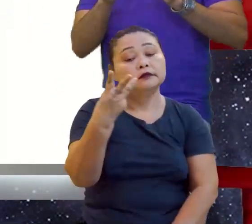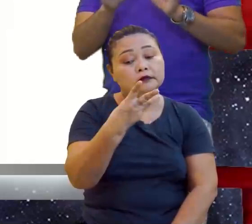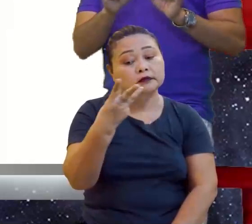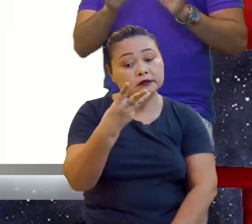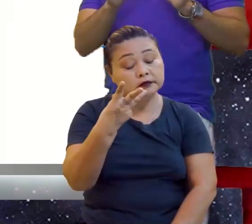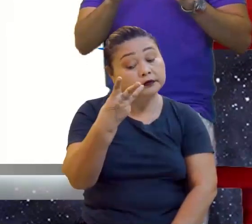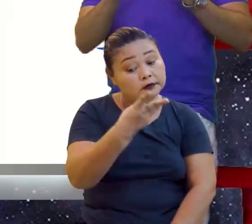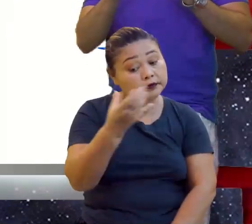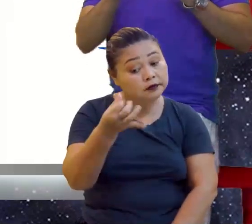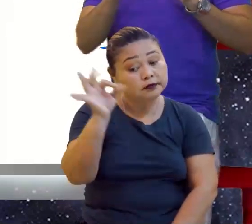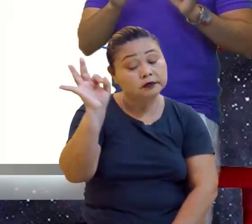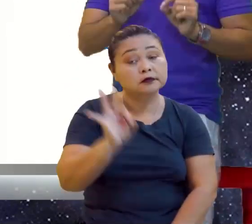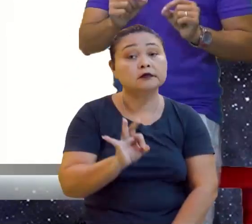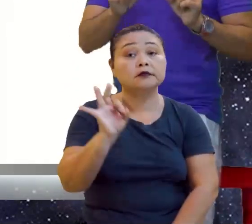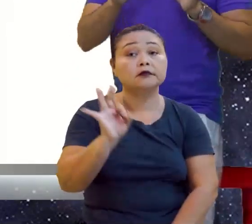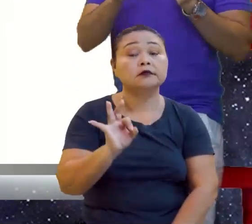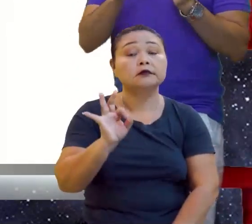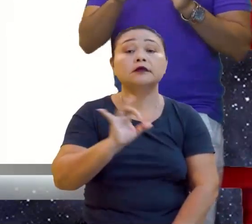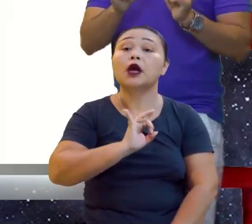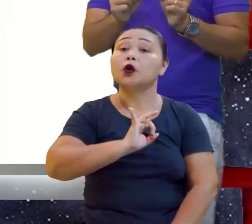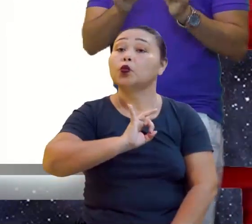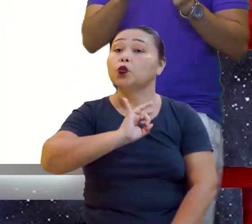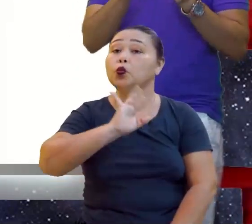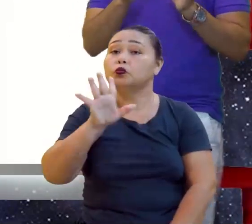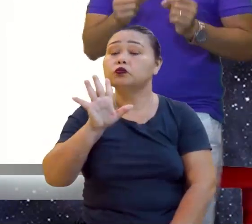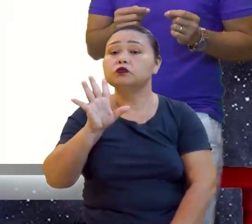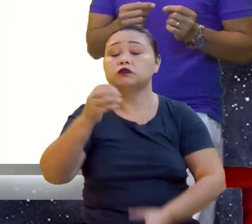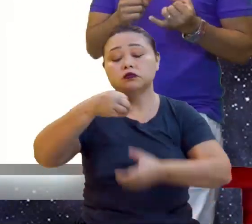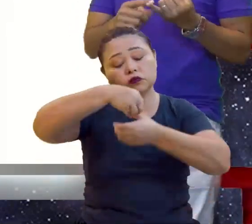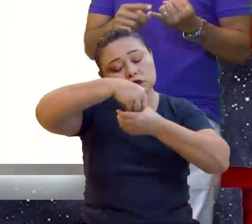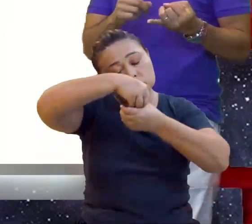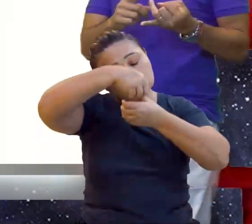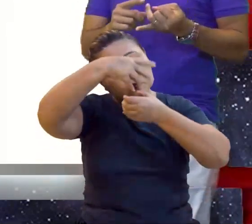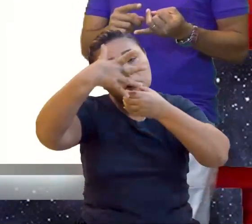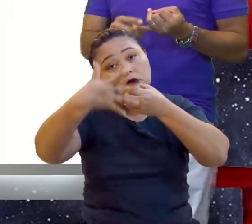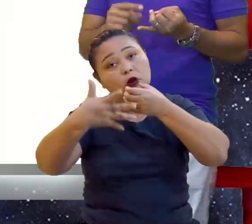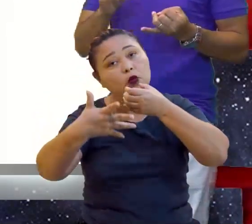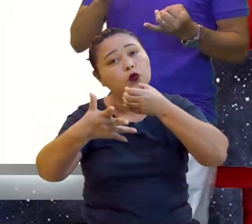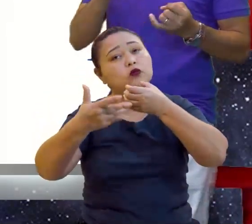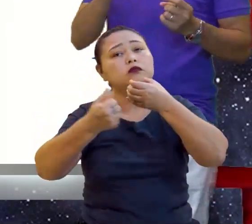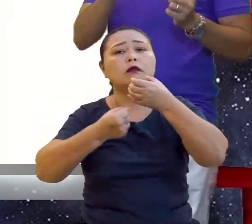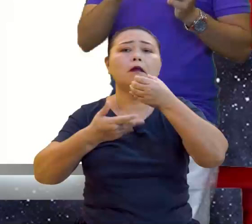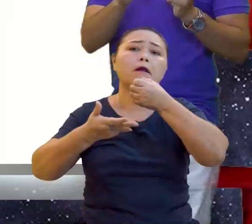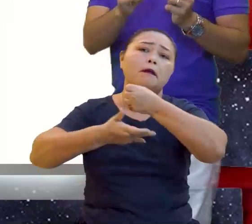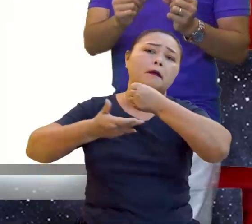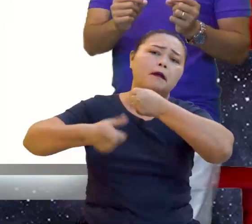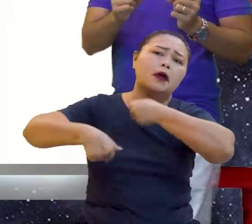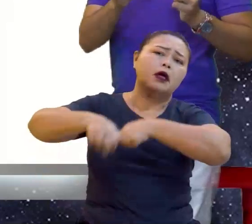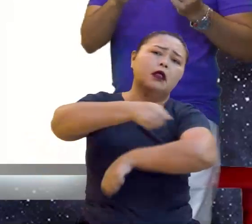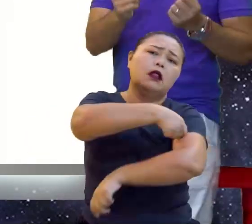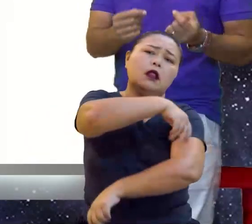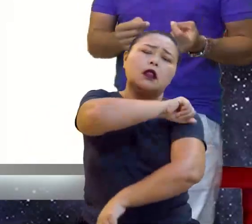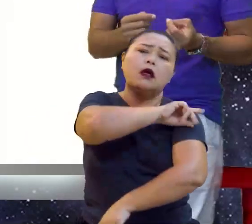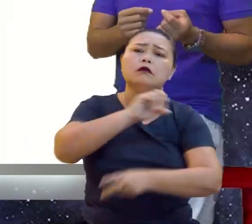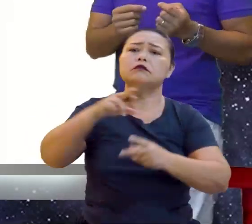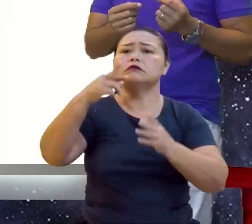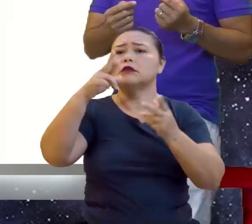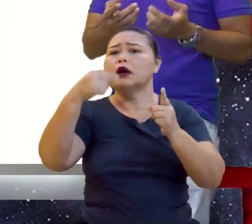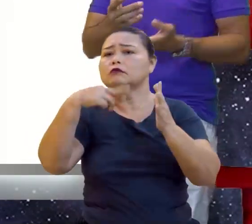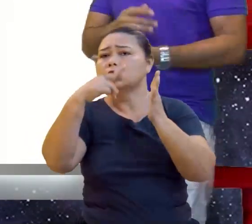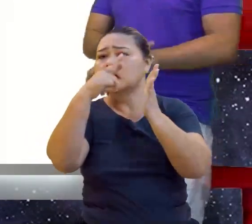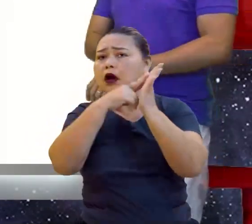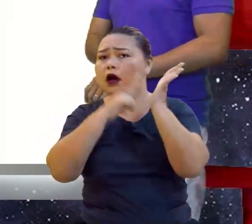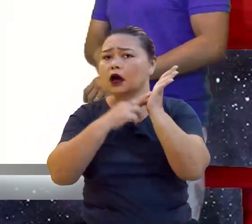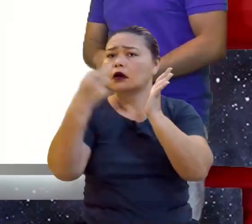36% da prova é só conteúdo básico, razão, proporção, regra de 3, porcentagem. E